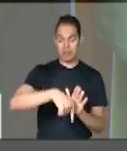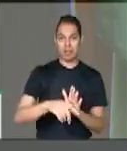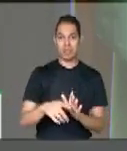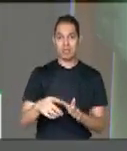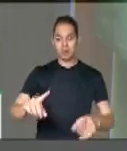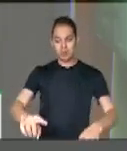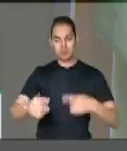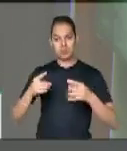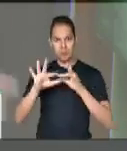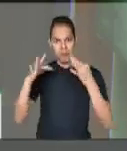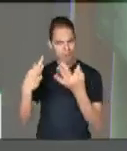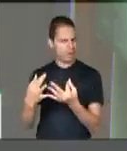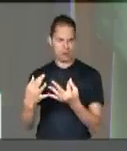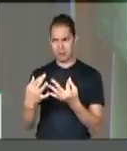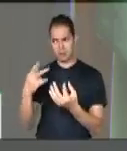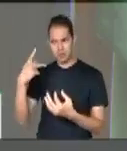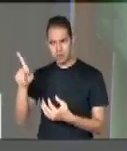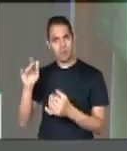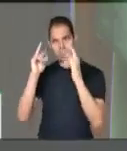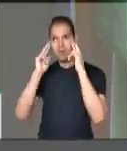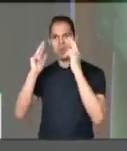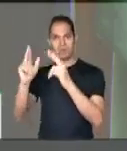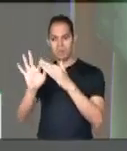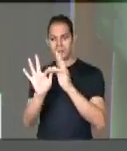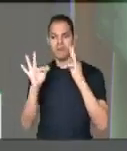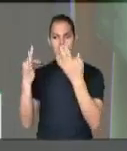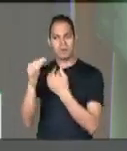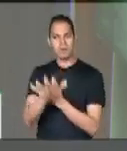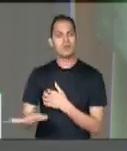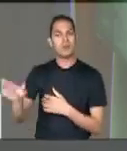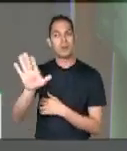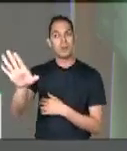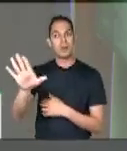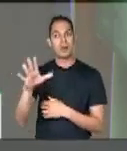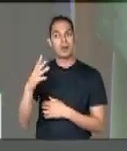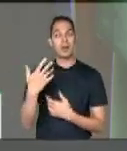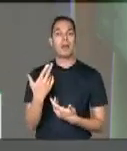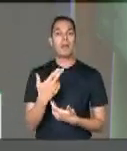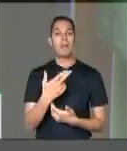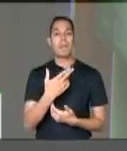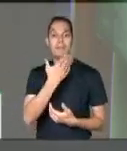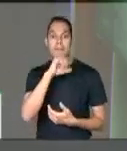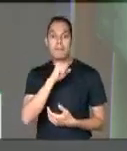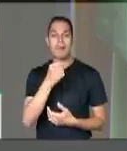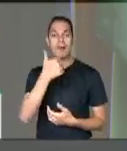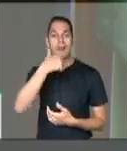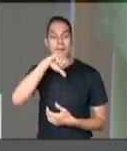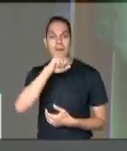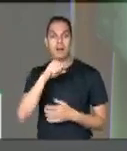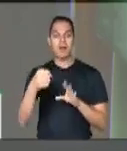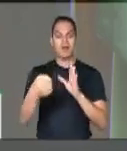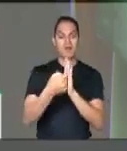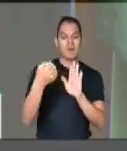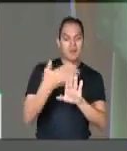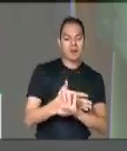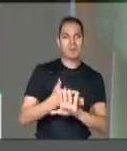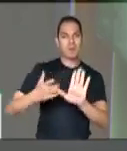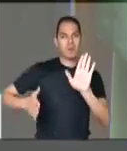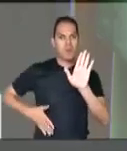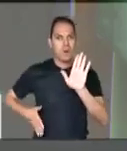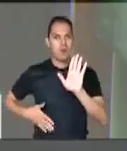ela eu respeito a instituição família. Mas você chamou um pai meu, uma mãe minha de vagabundos e corruptos. Eu sou filho de uma dona de